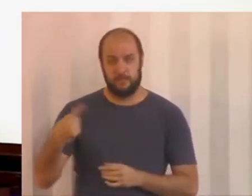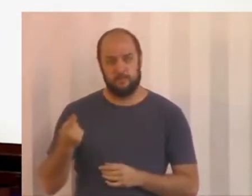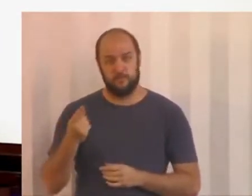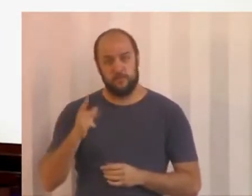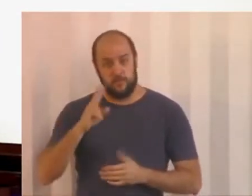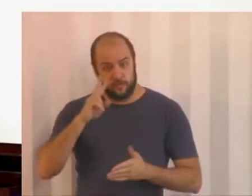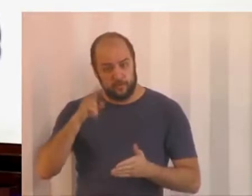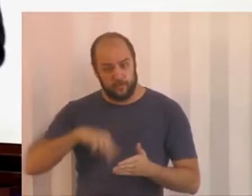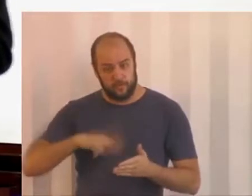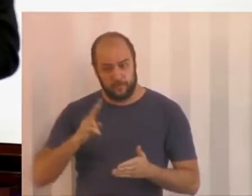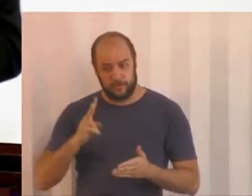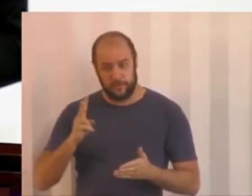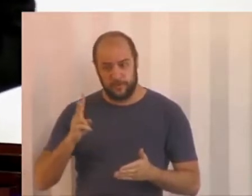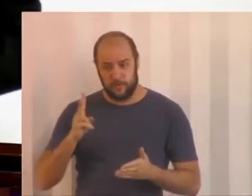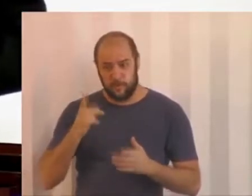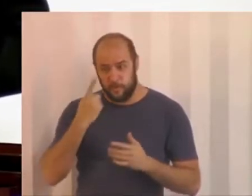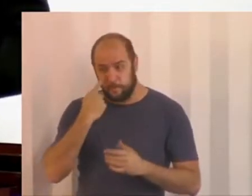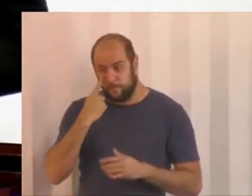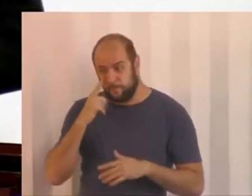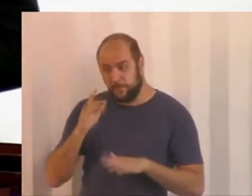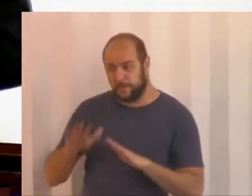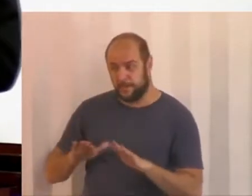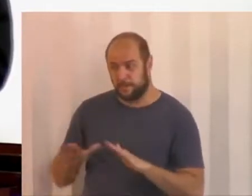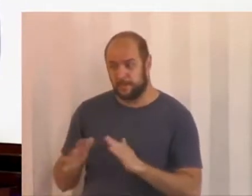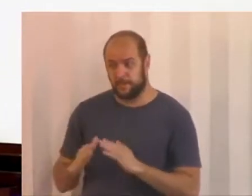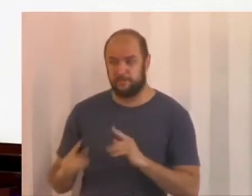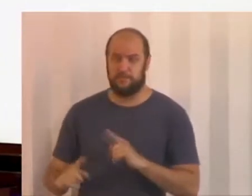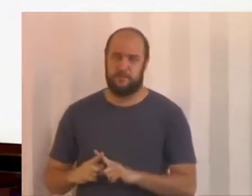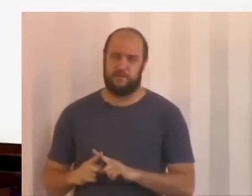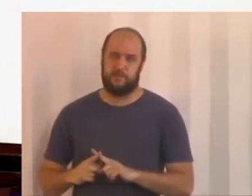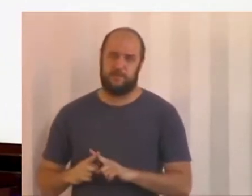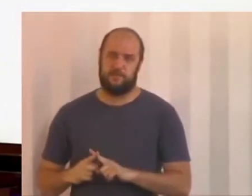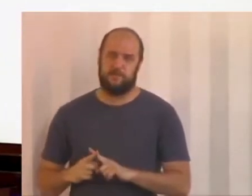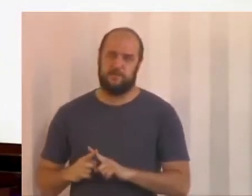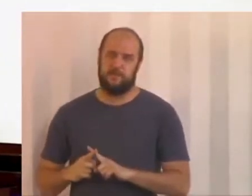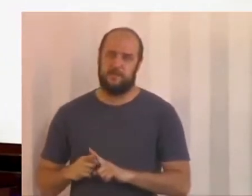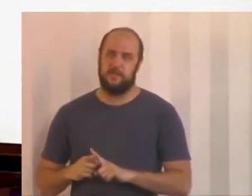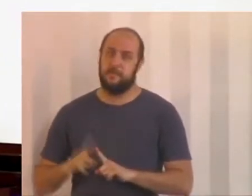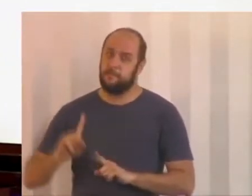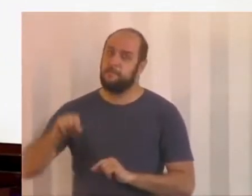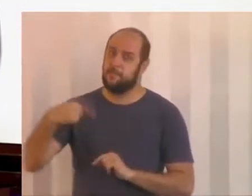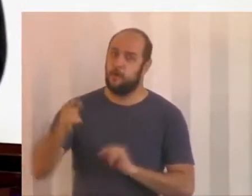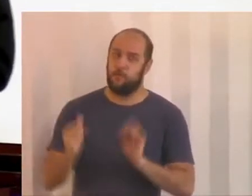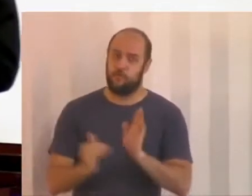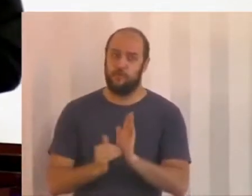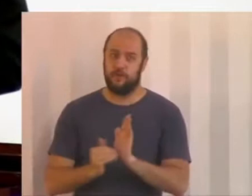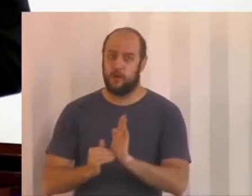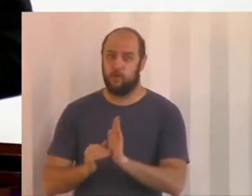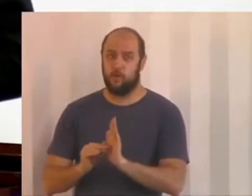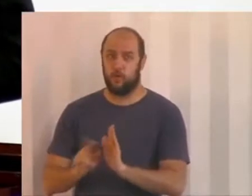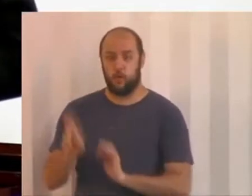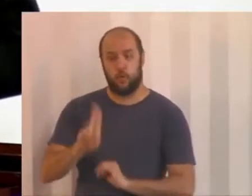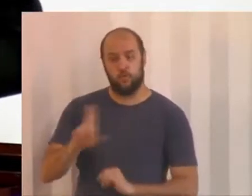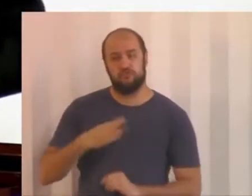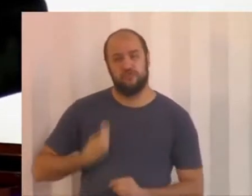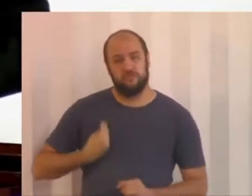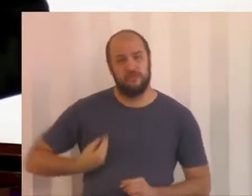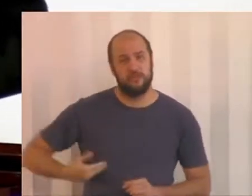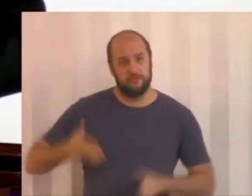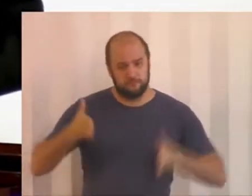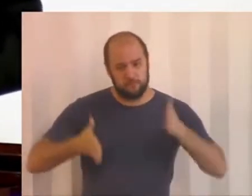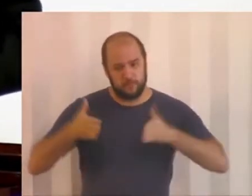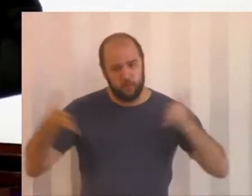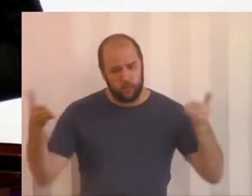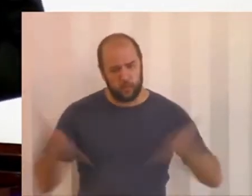olhar um pouquinho para esses perigos que rondam a igreja e trazer uma aplicação para nós, olhando para o nosso tempo